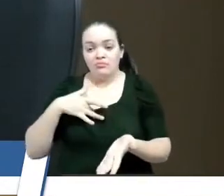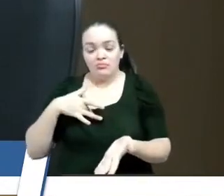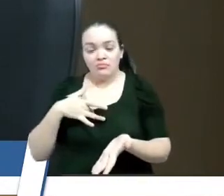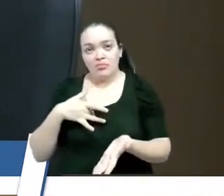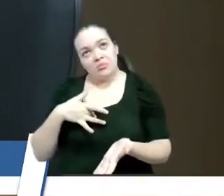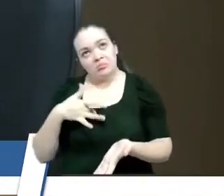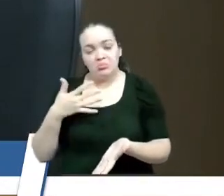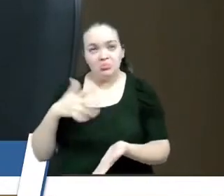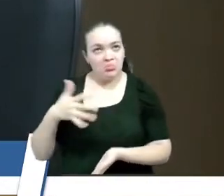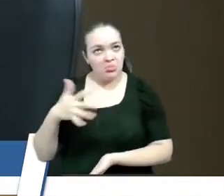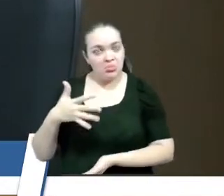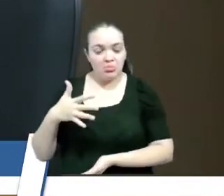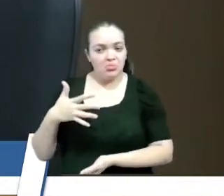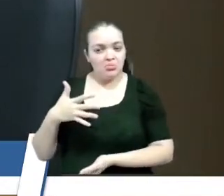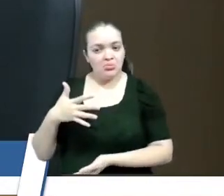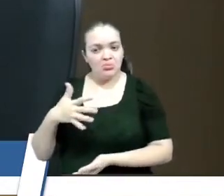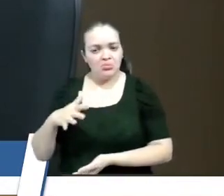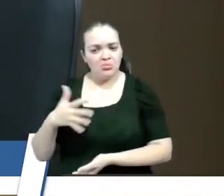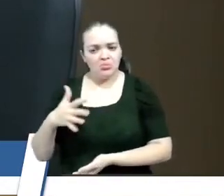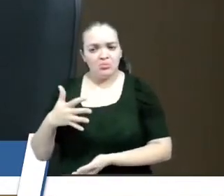aproximadamente